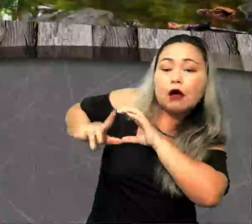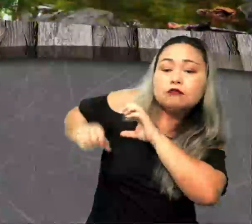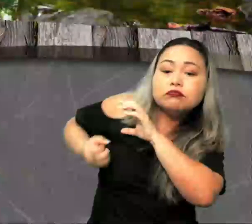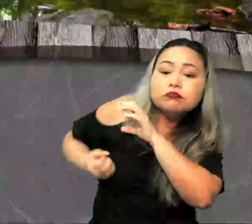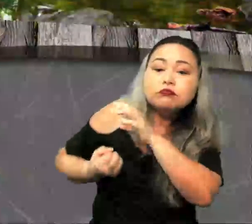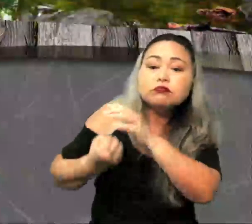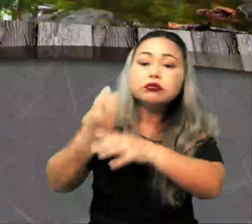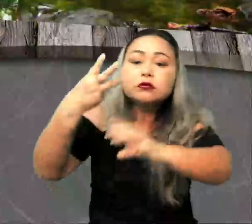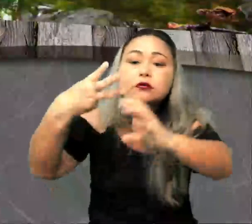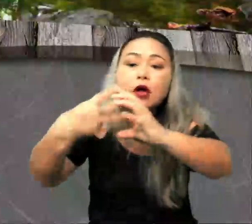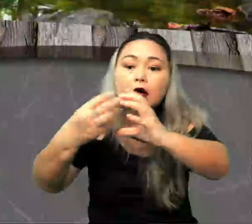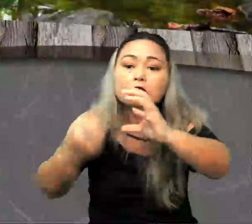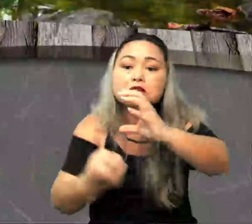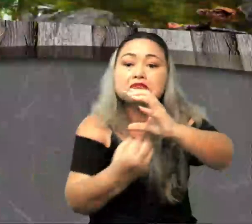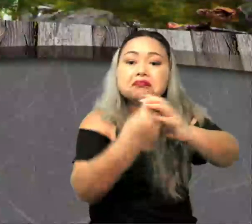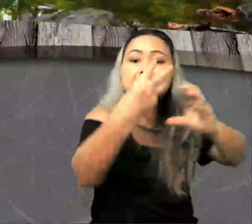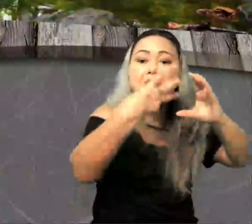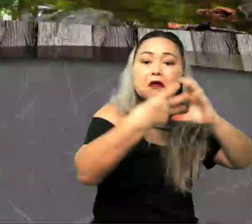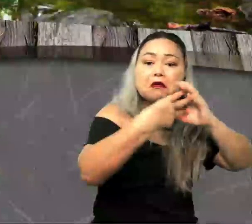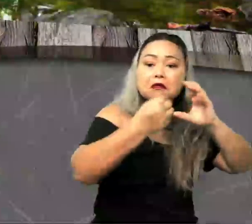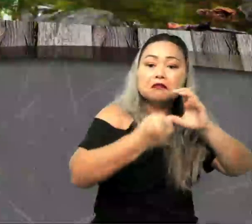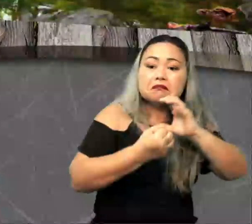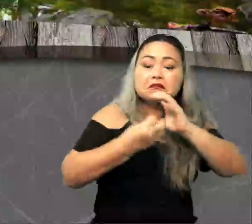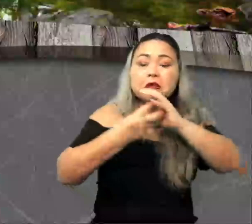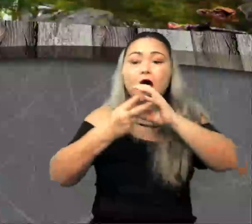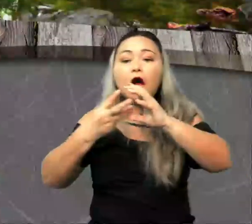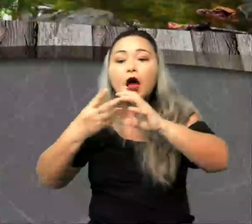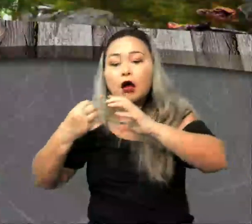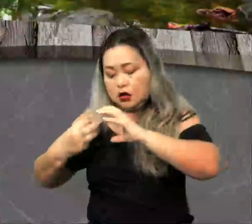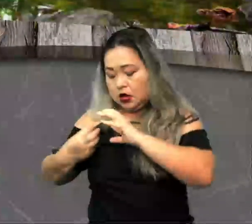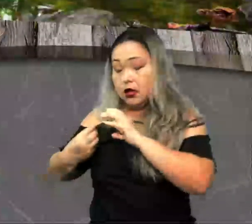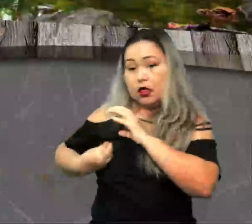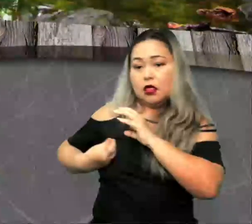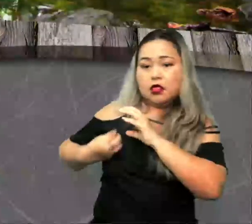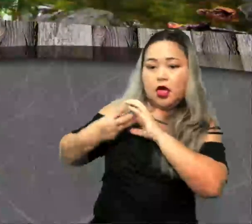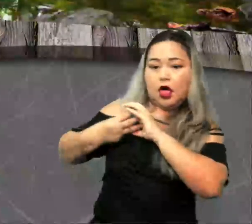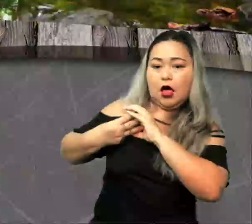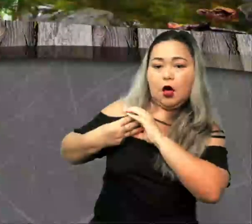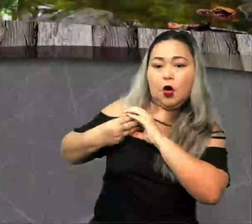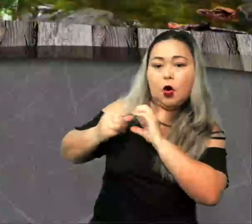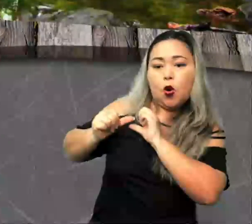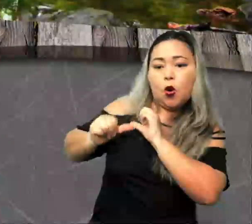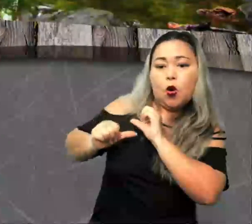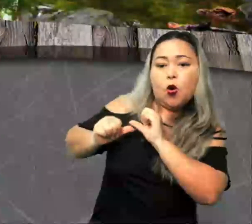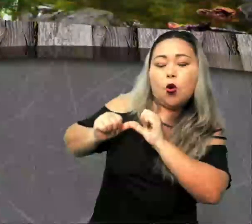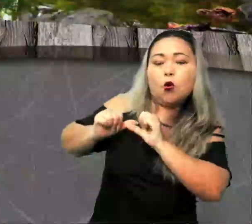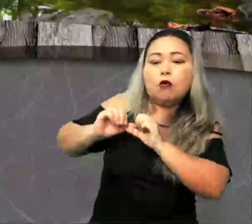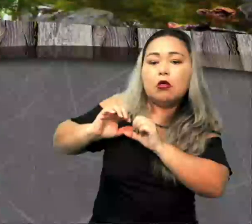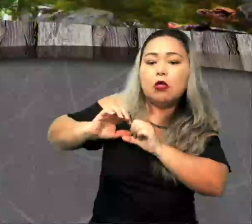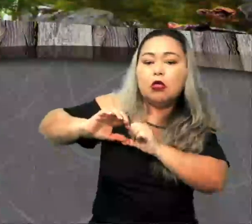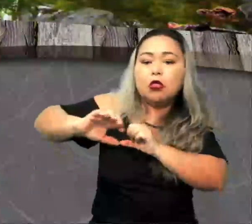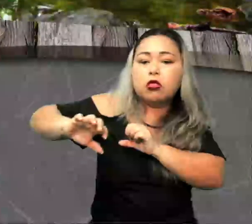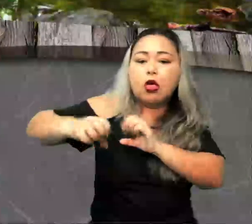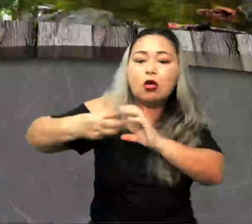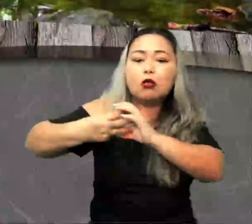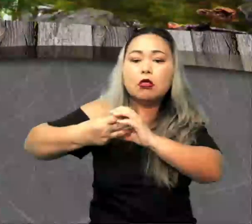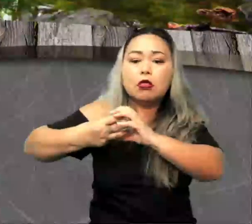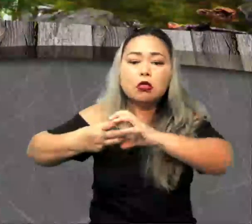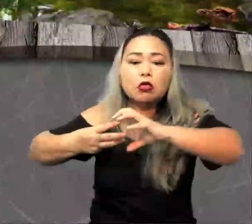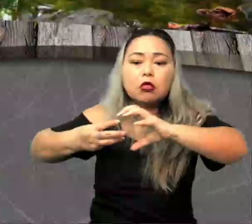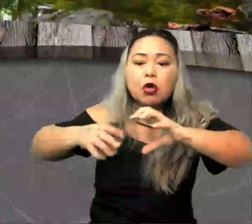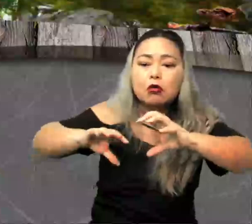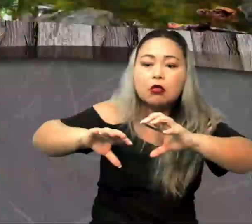seja, pré-existente. Essa célula aqui sofreu uma divisão